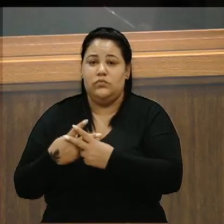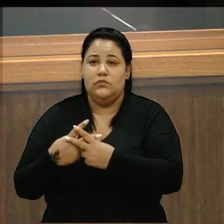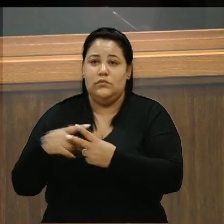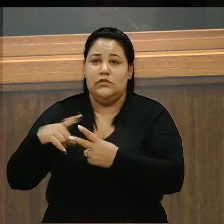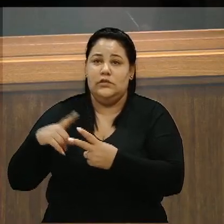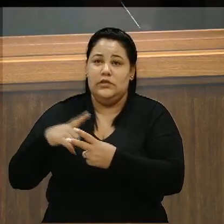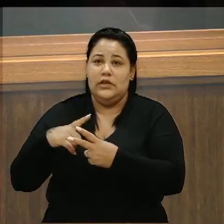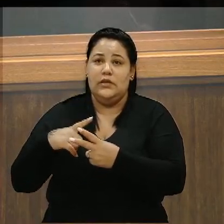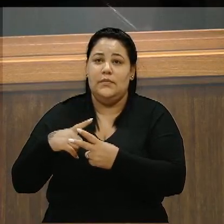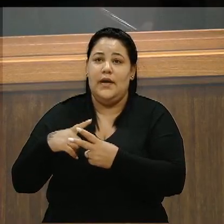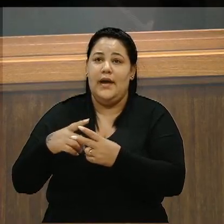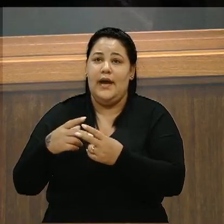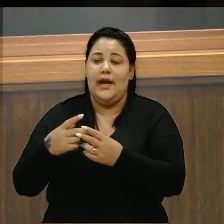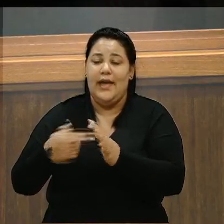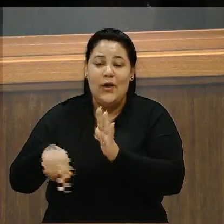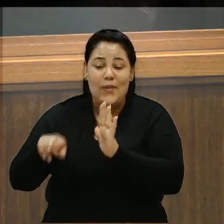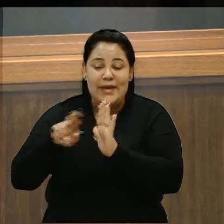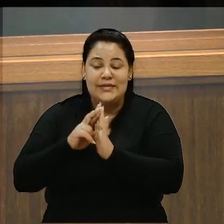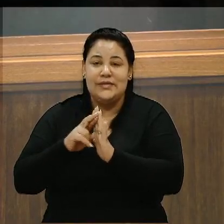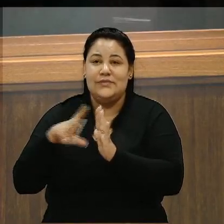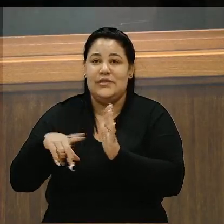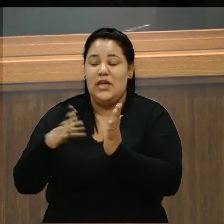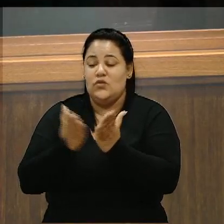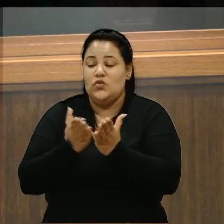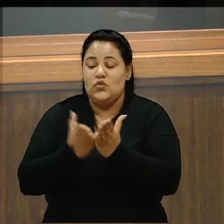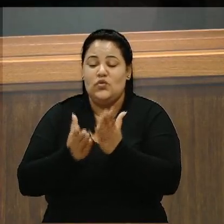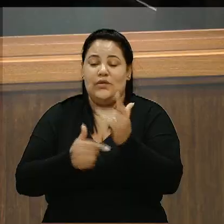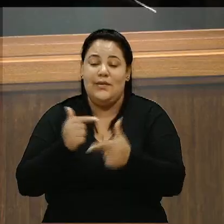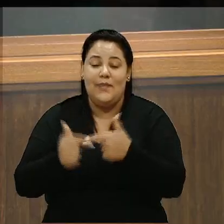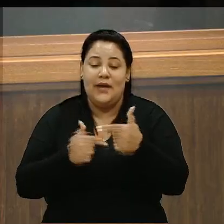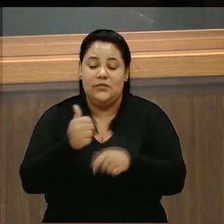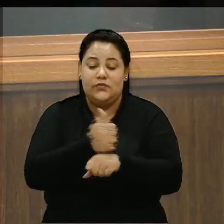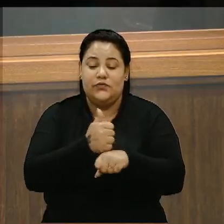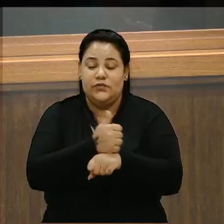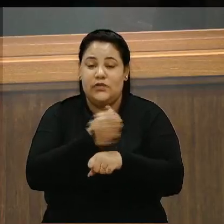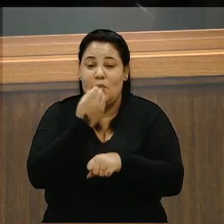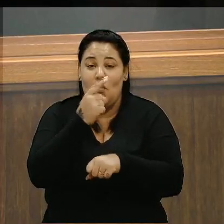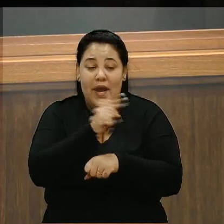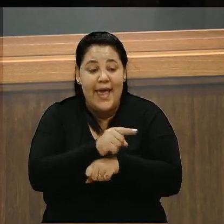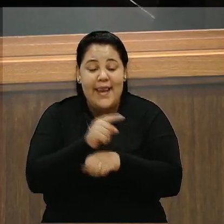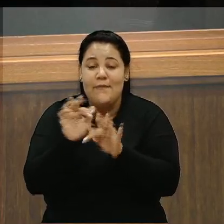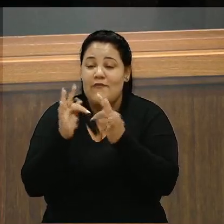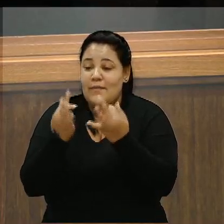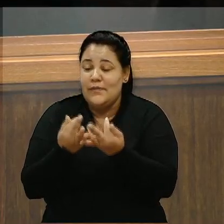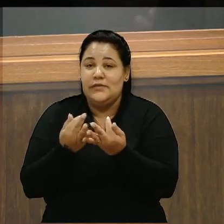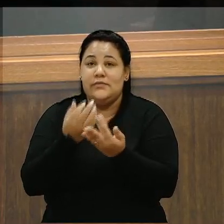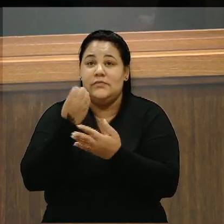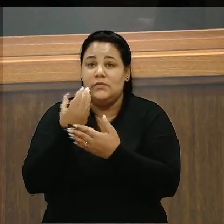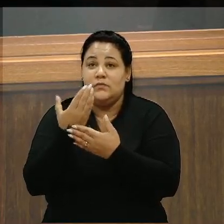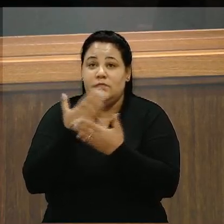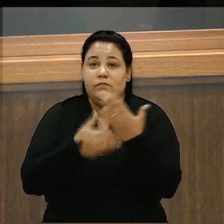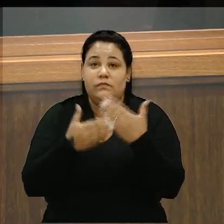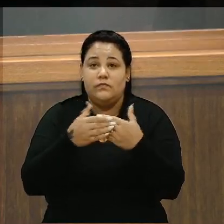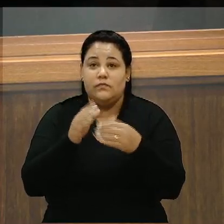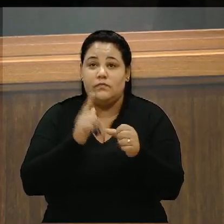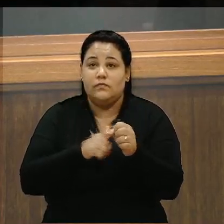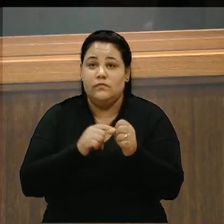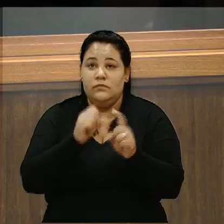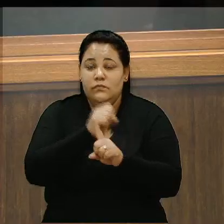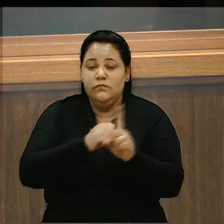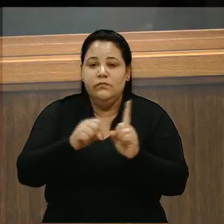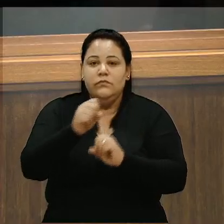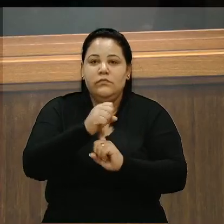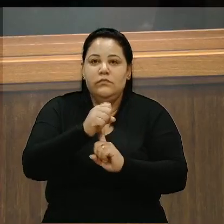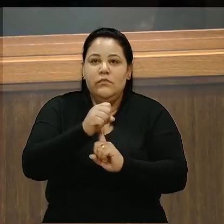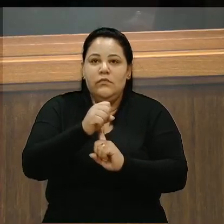tem uma profissão, tem um estudo, não é bom só para ele e para sua família, é bom para toda a cidade, para toda a sociedade. Então, isso é